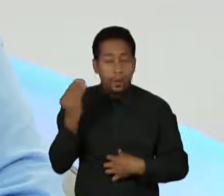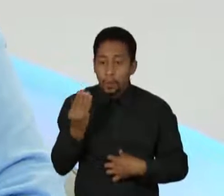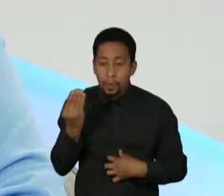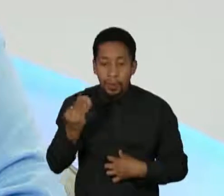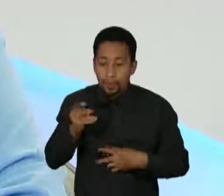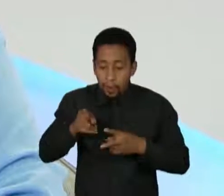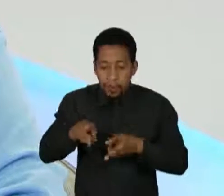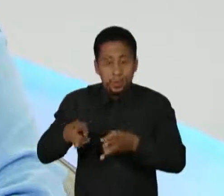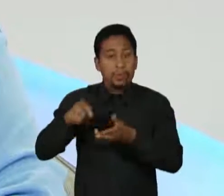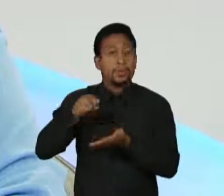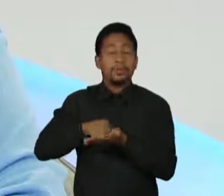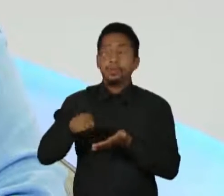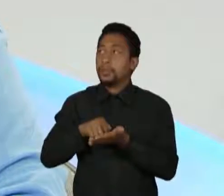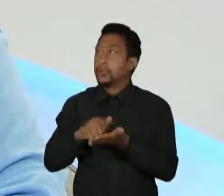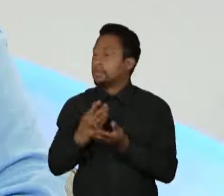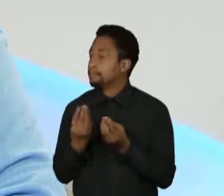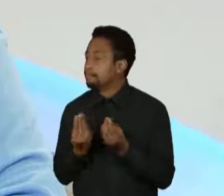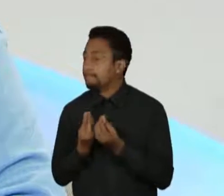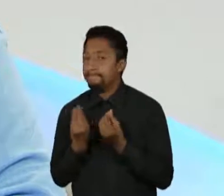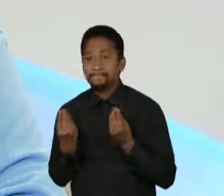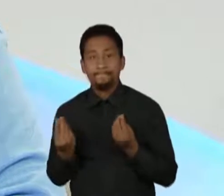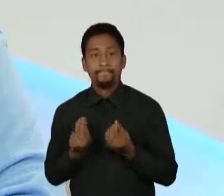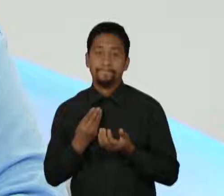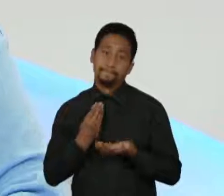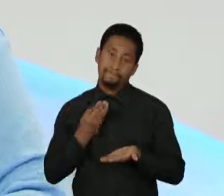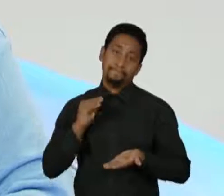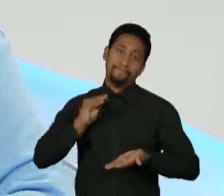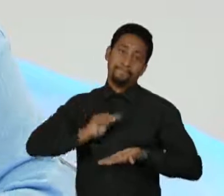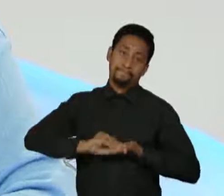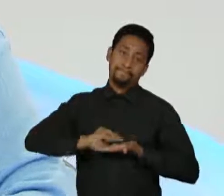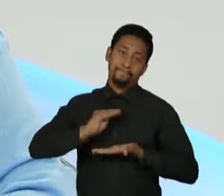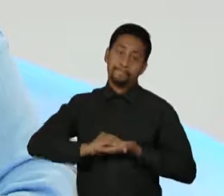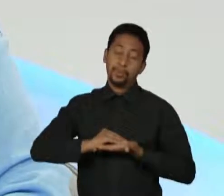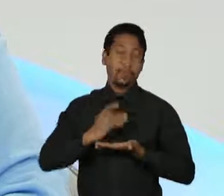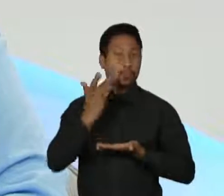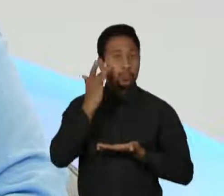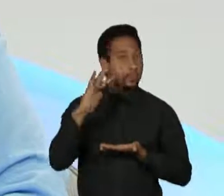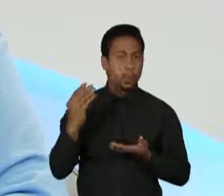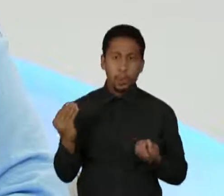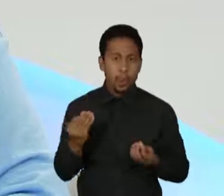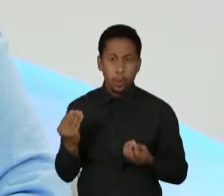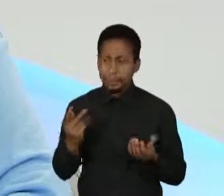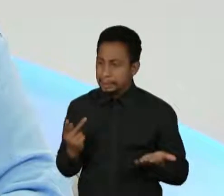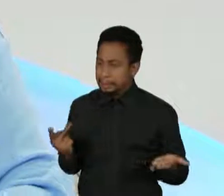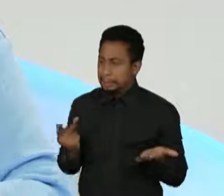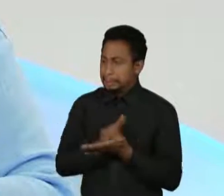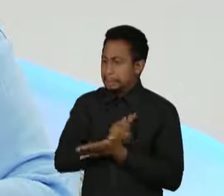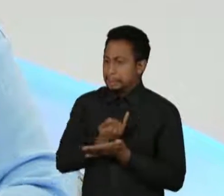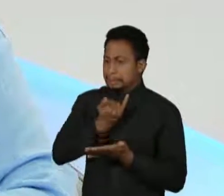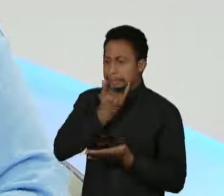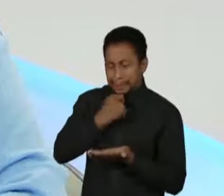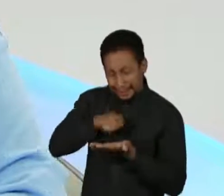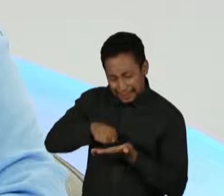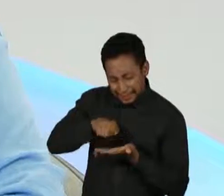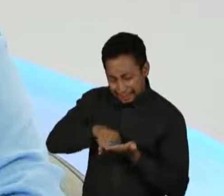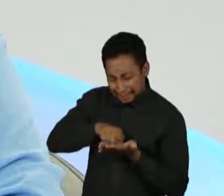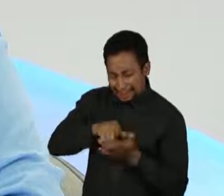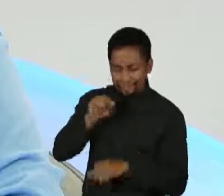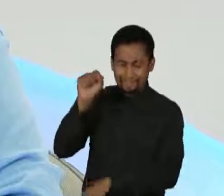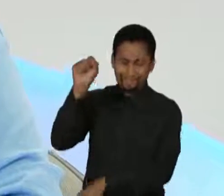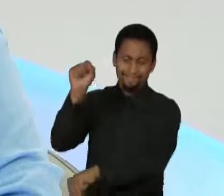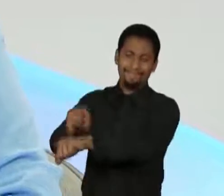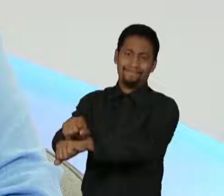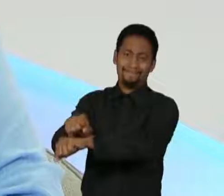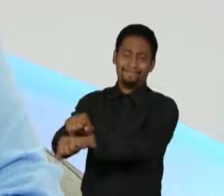continuar escrevendo eh não sabia sair daquela situação que eu tinha proposto então eu fiquei 14 anos sem